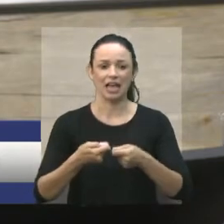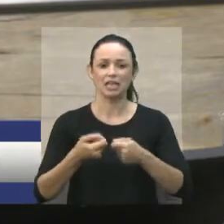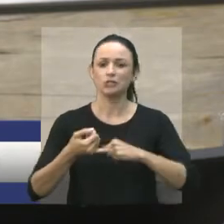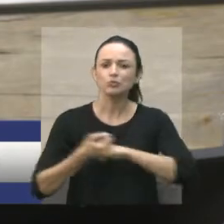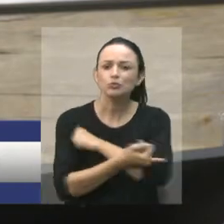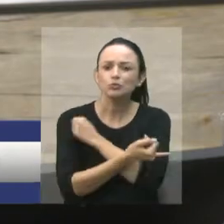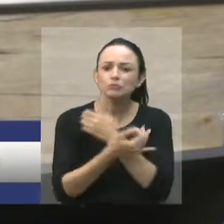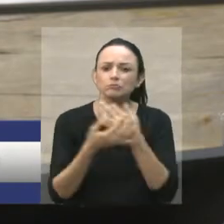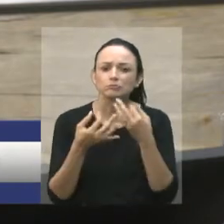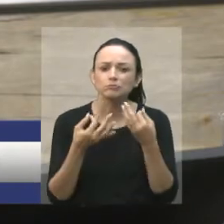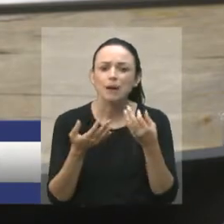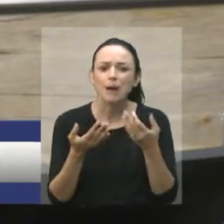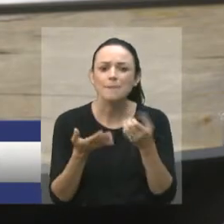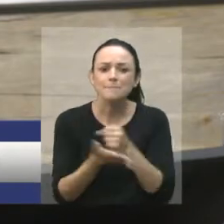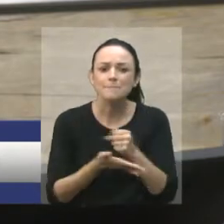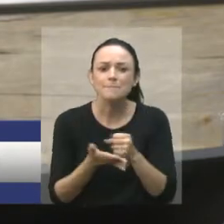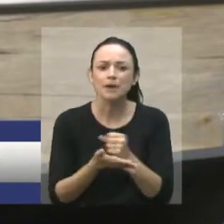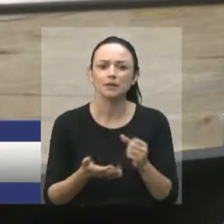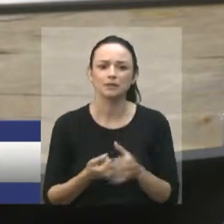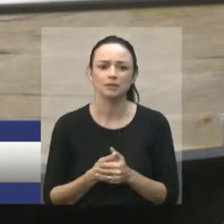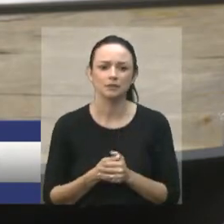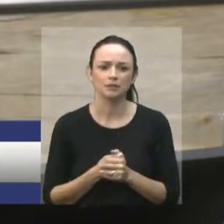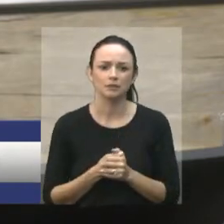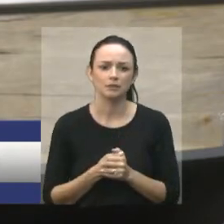fala de estrutura básica, o pessoal...